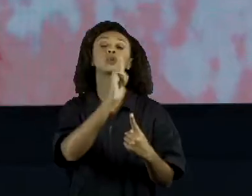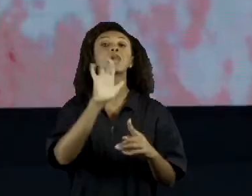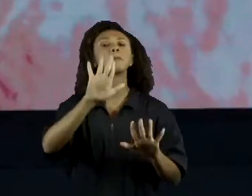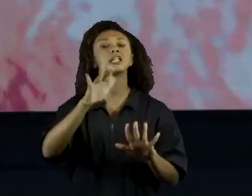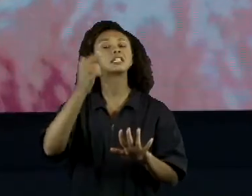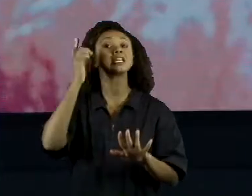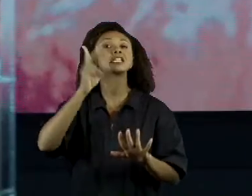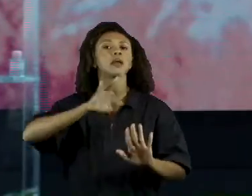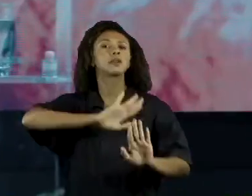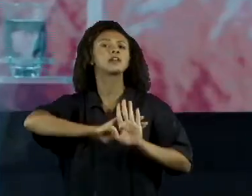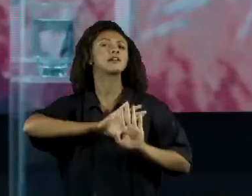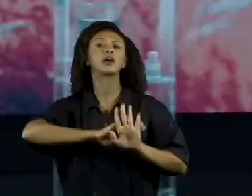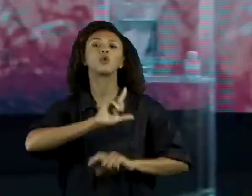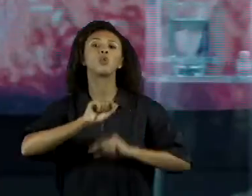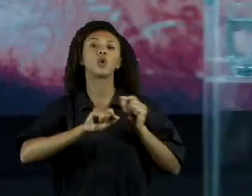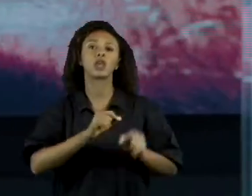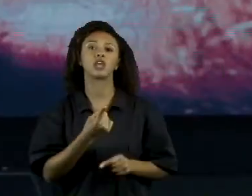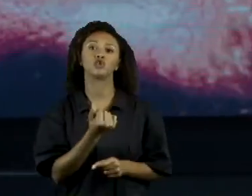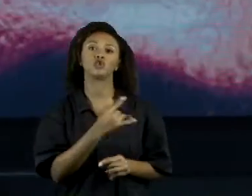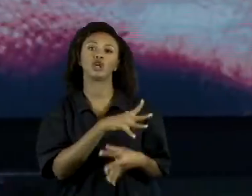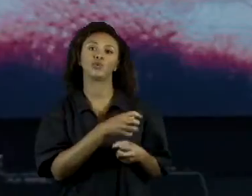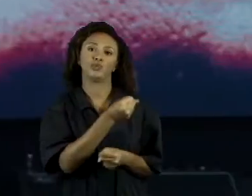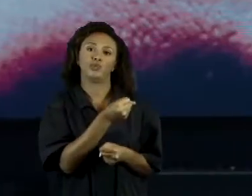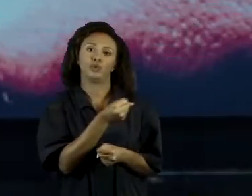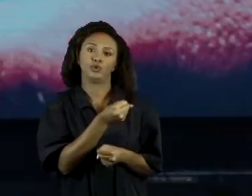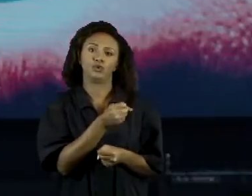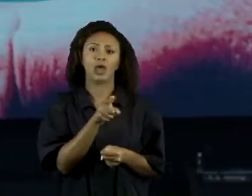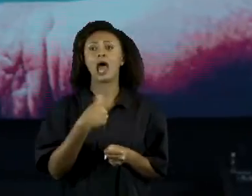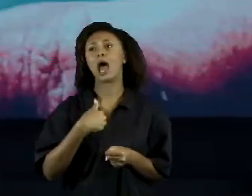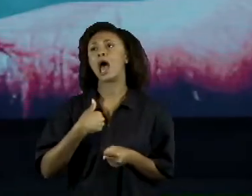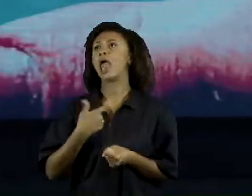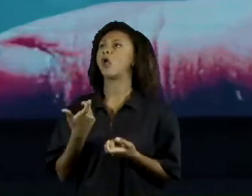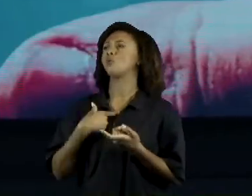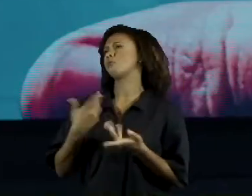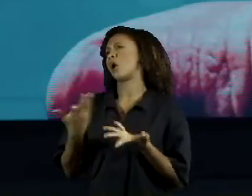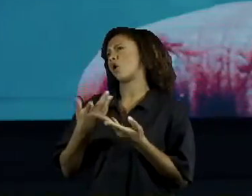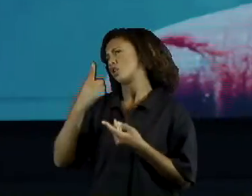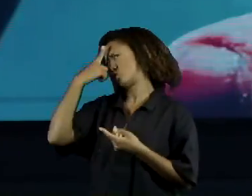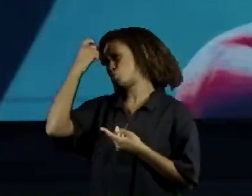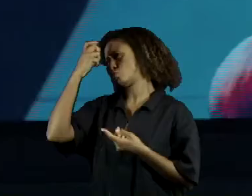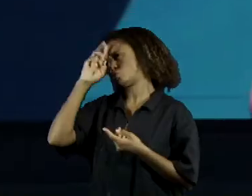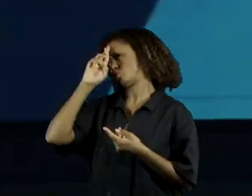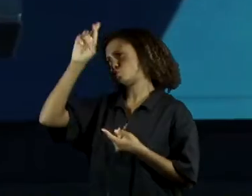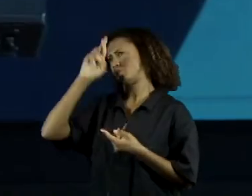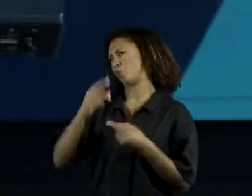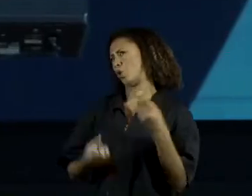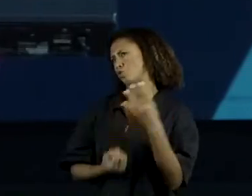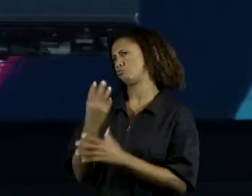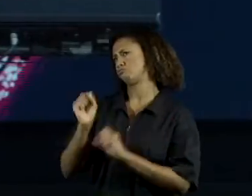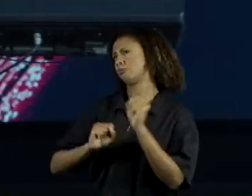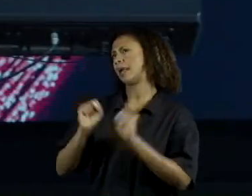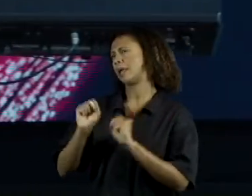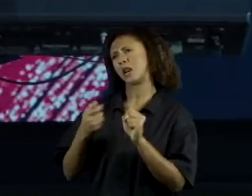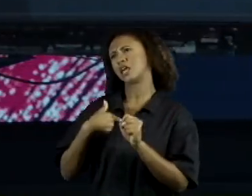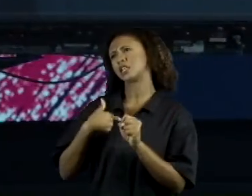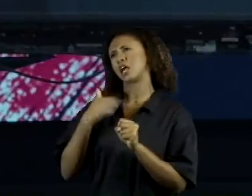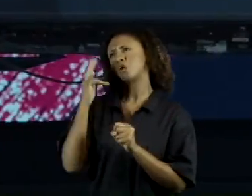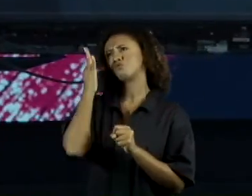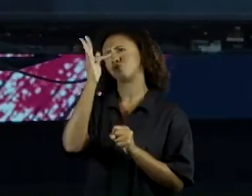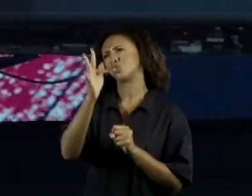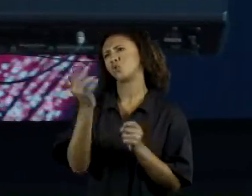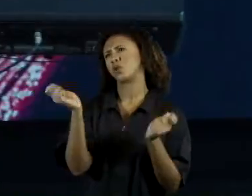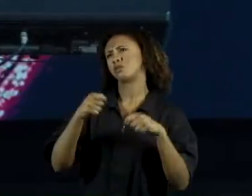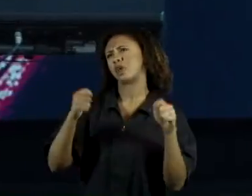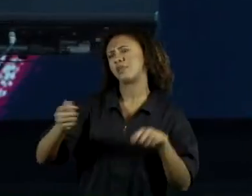pensando no dinheiro. Ah, vou ser empresário porque empresário vai ficar rico. Não. A maioria dos empresários jamais vai ficar